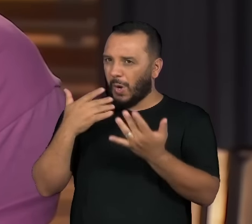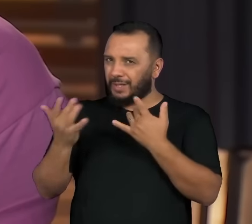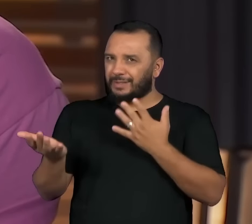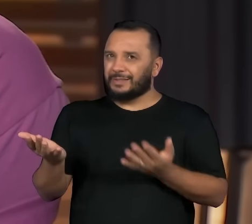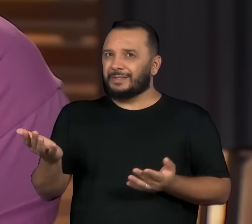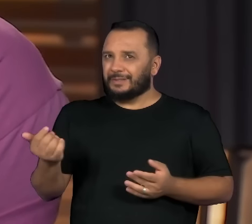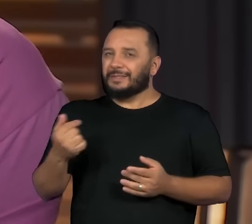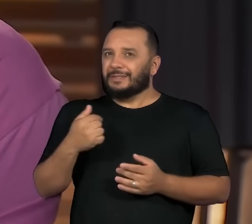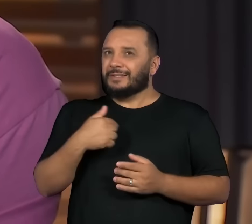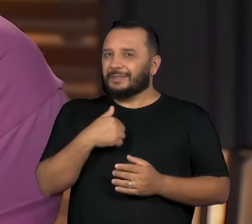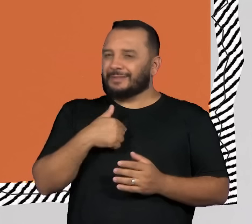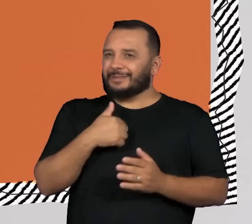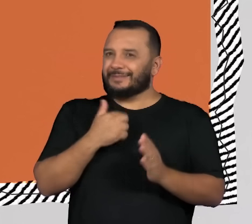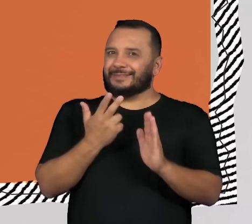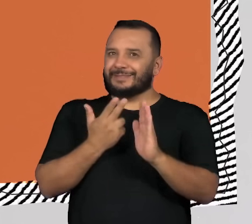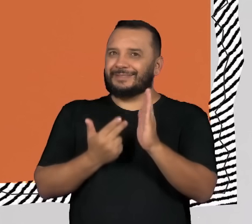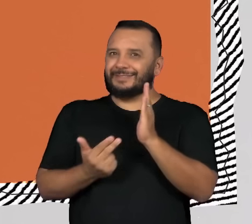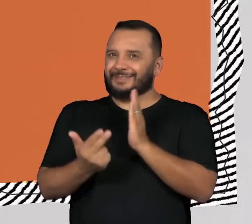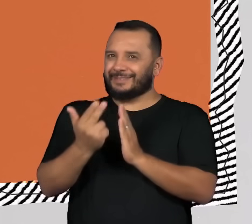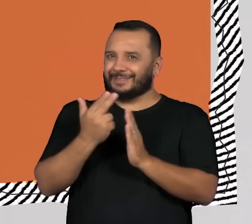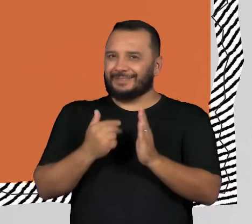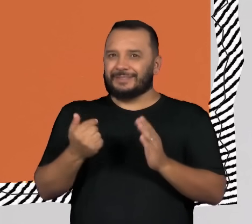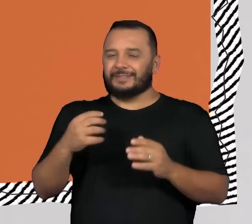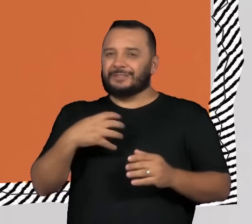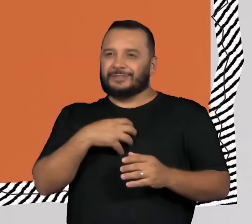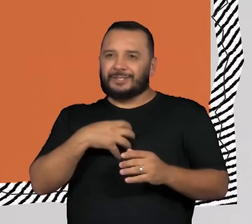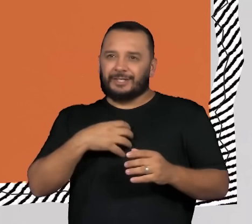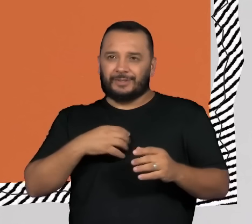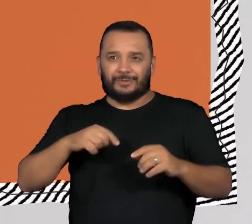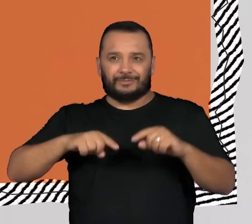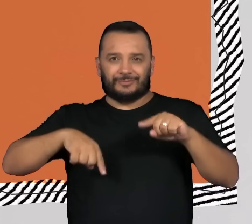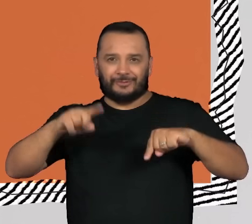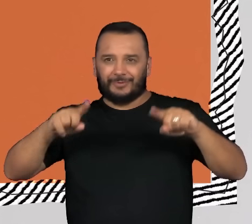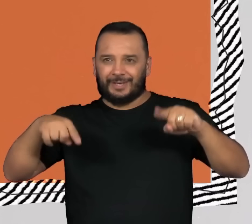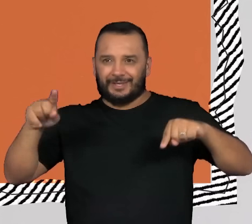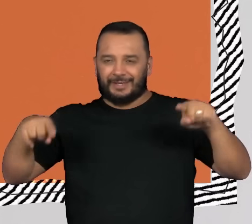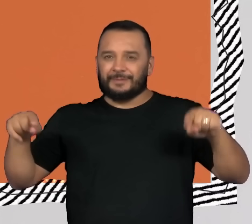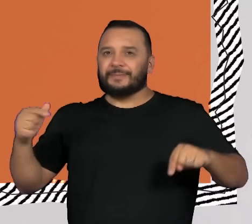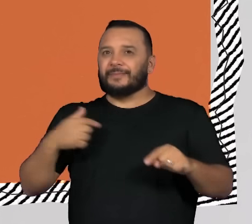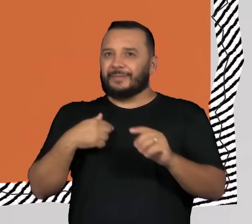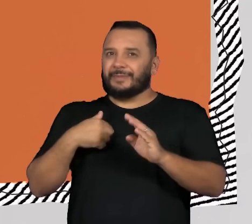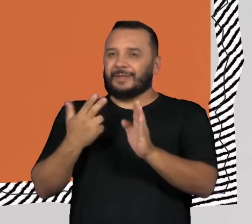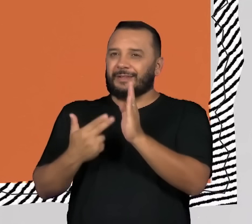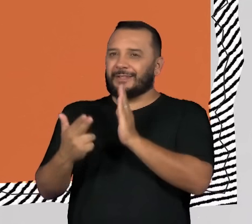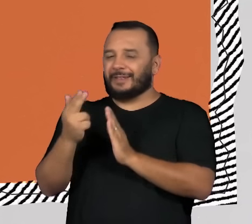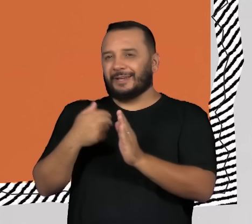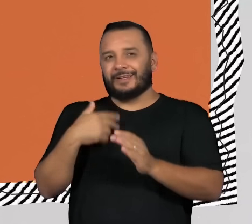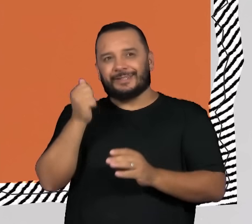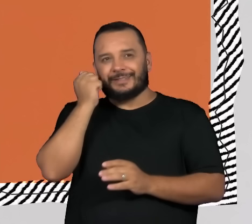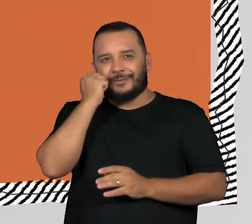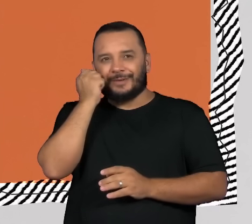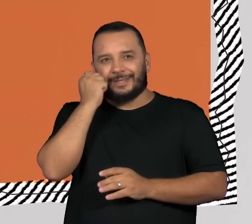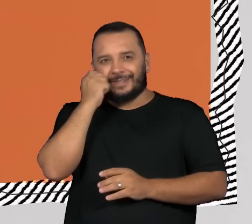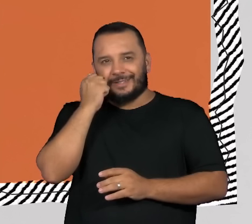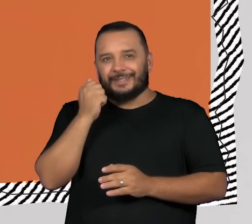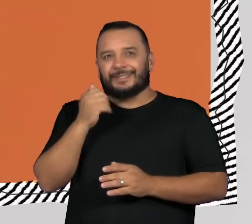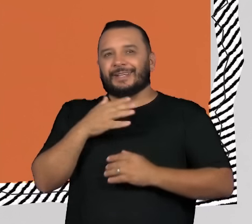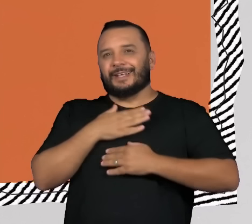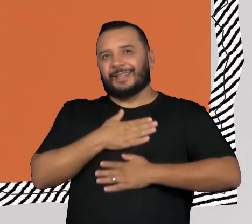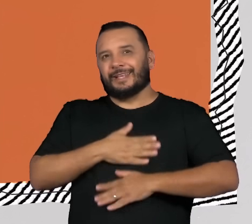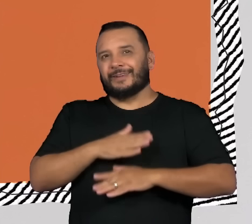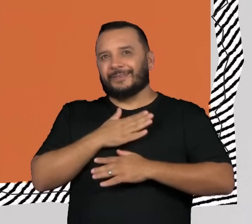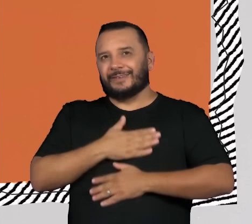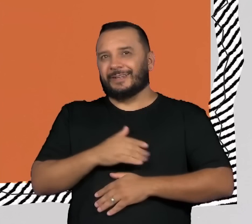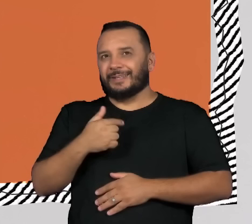como ilustradora, eu tenho que saber desenhar em cores. posições diferentes. Exato. Né? Aí fui desenhar Safadeza. Que maravilha. Aí eu